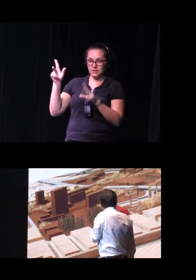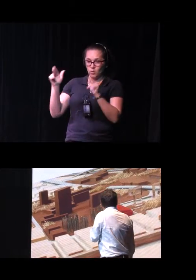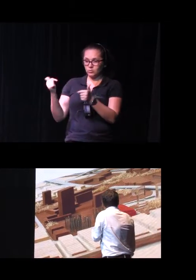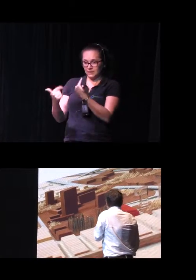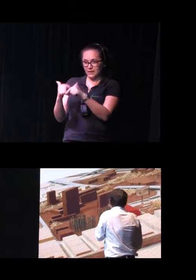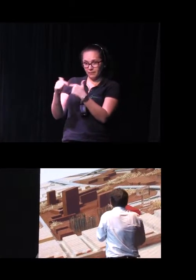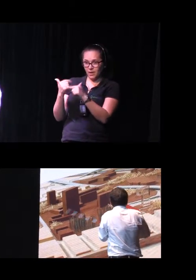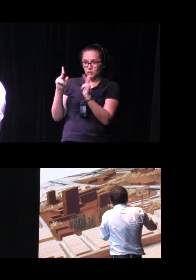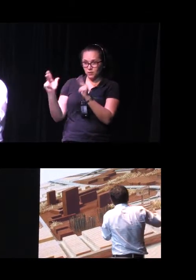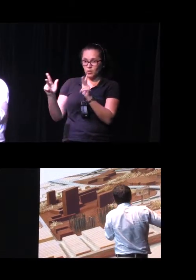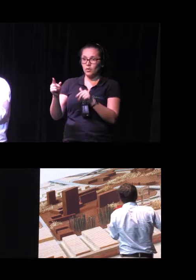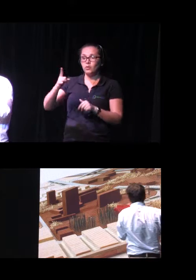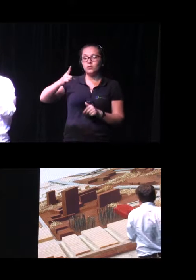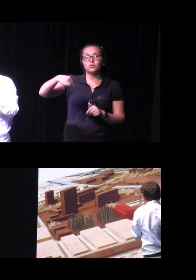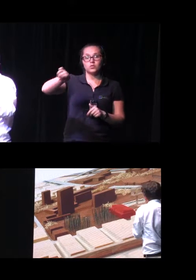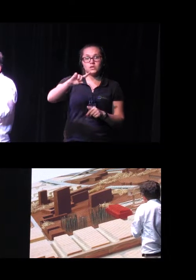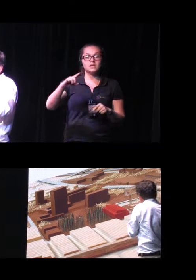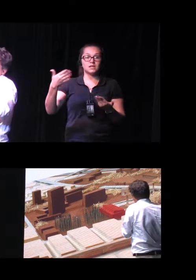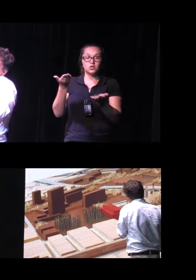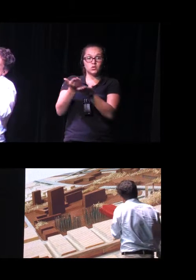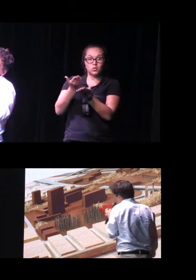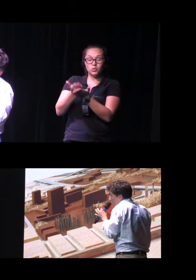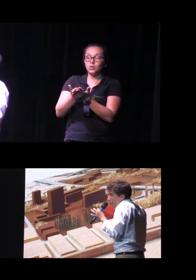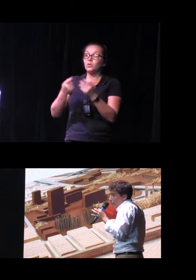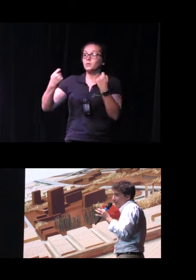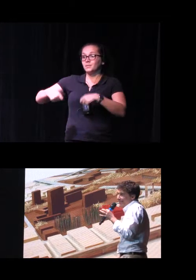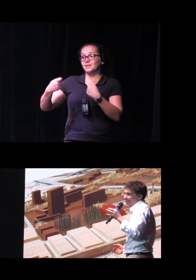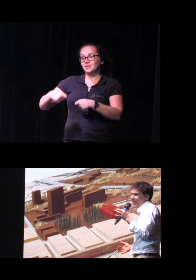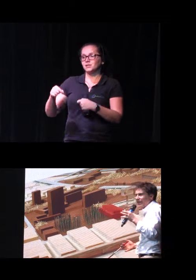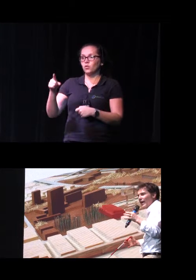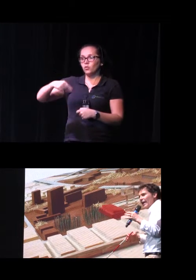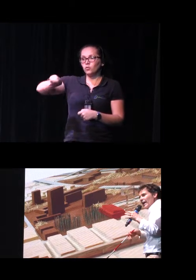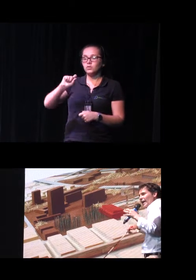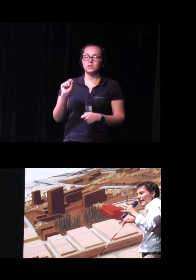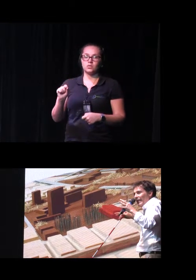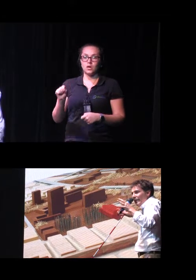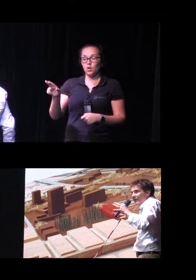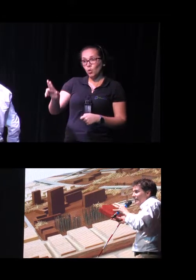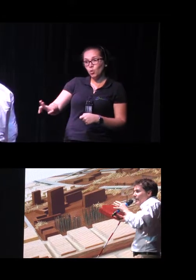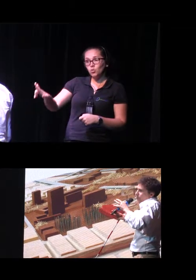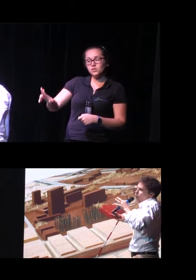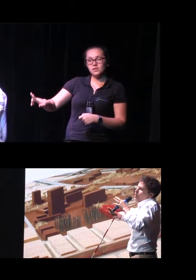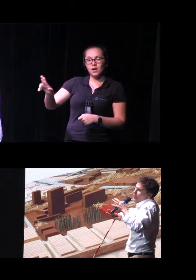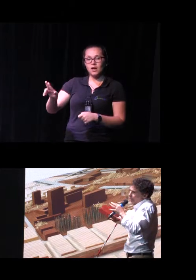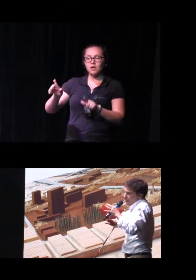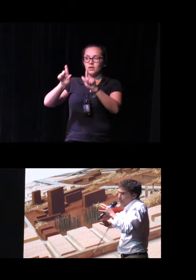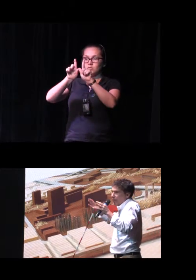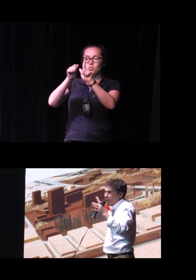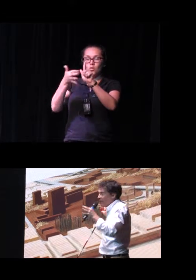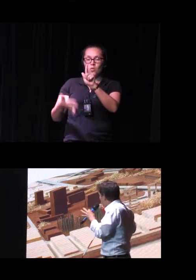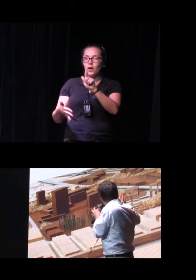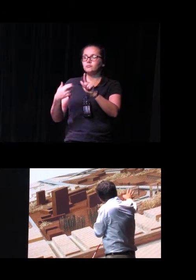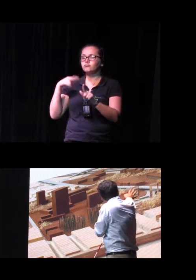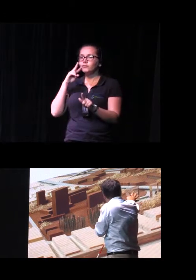cidade-jardim. Este tipo de trabalhos, vocês como estudantes, vocês devem